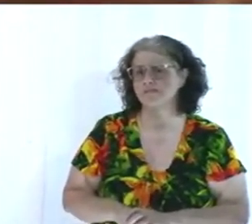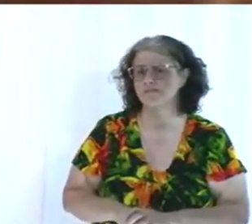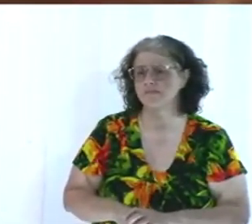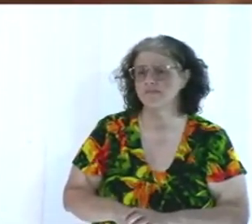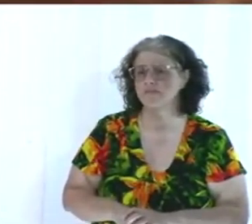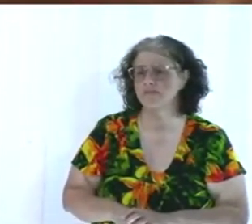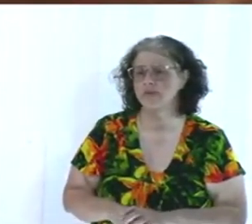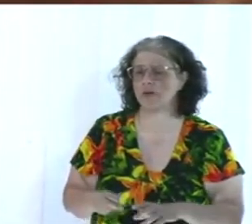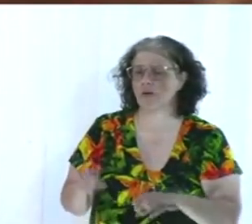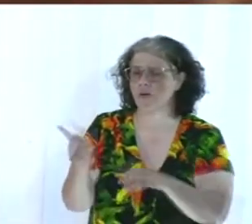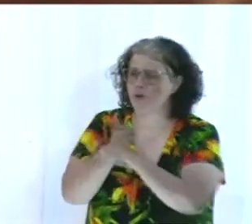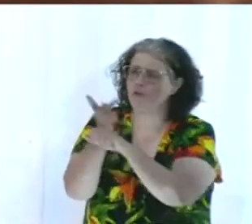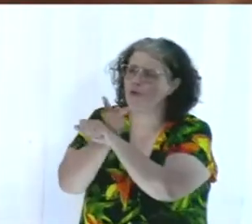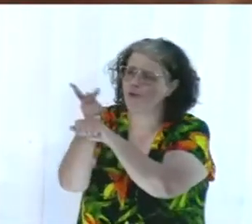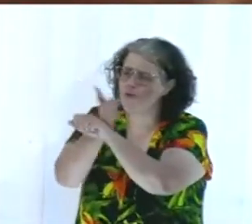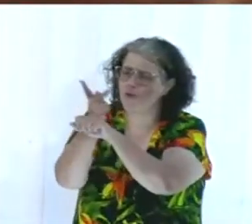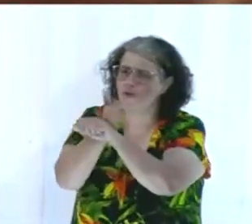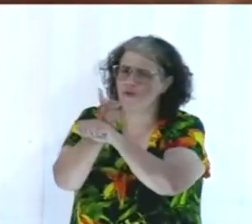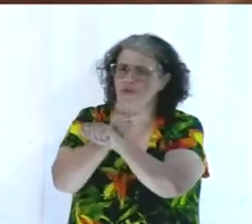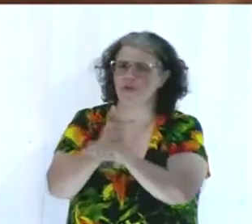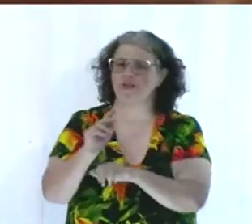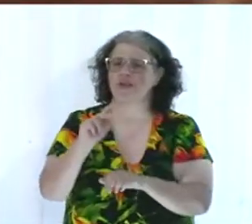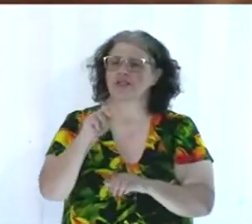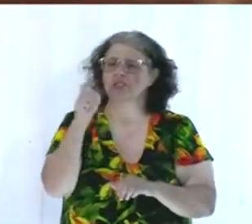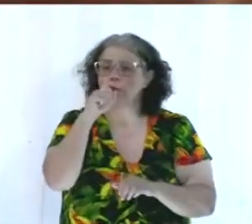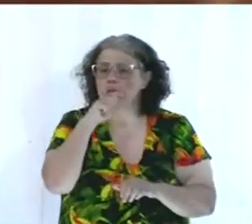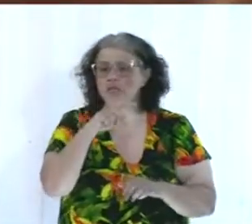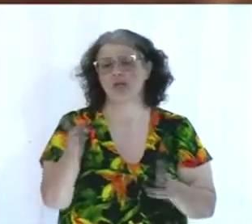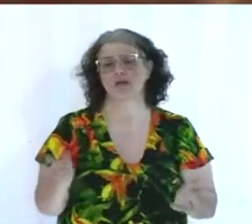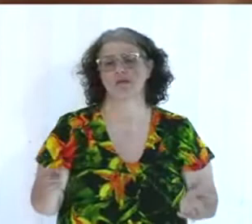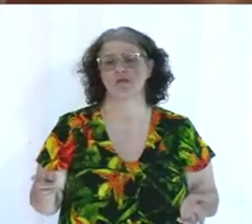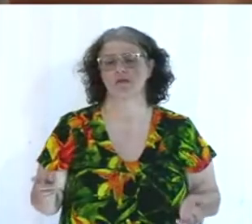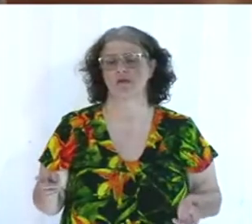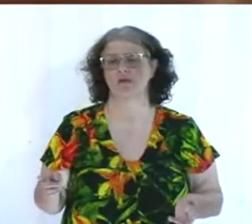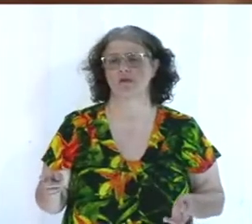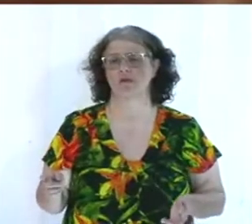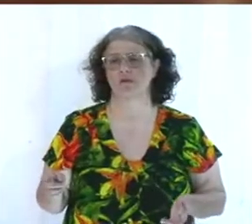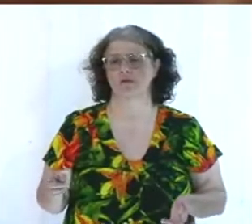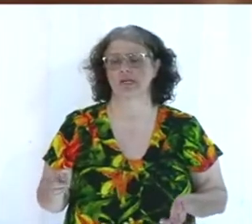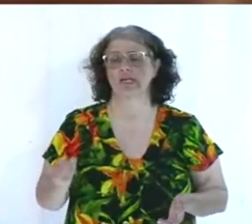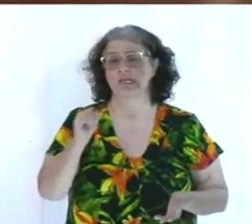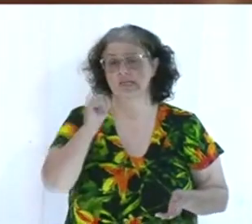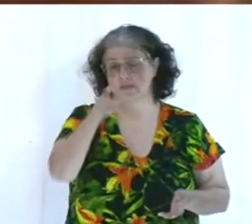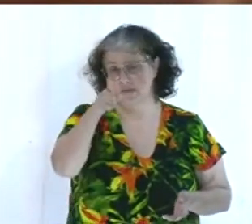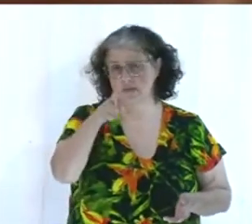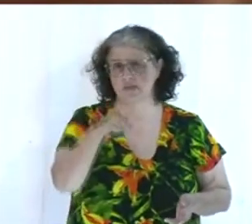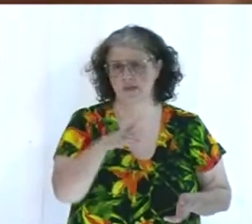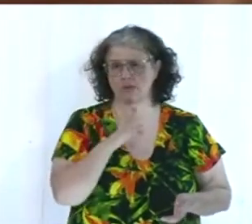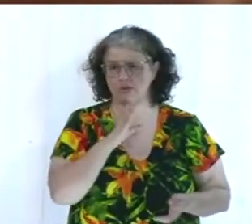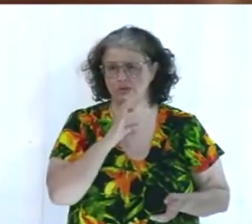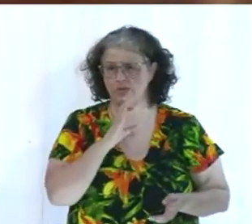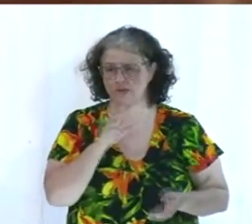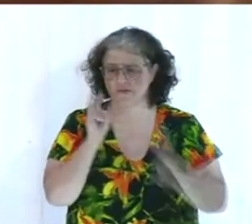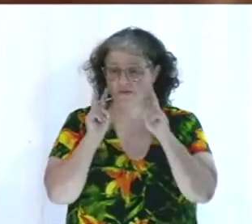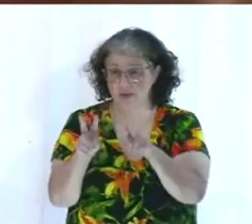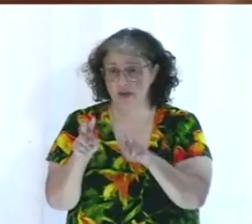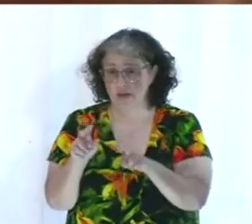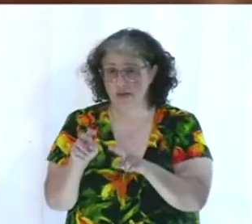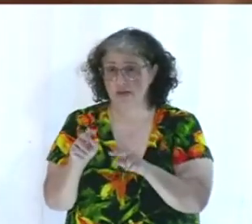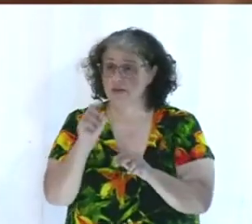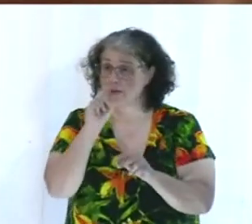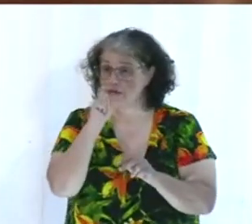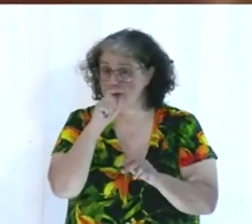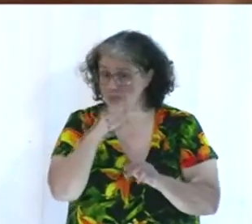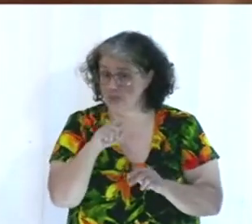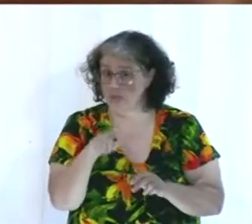de heresias. Que bom que você consegue detectar uma heresia, mas não é só isso que Deus quer de mim